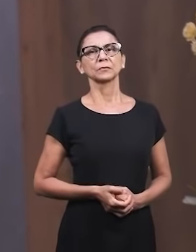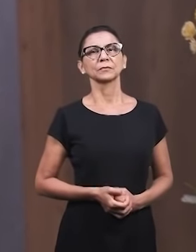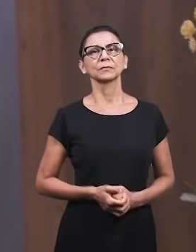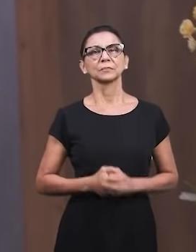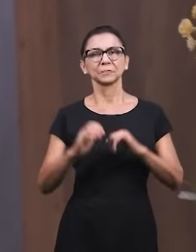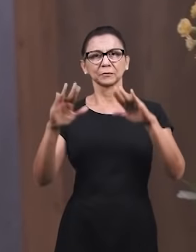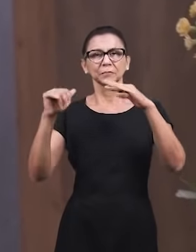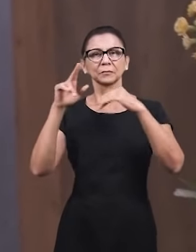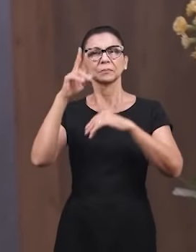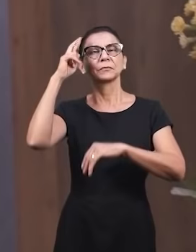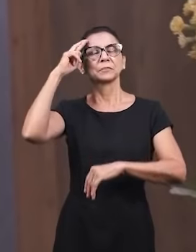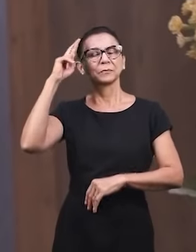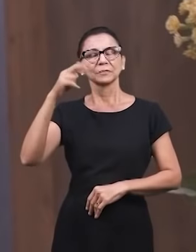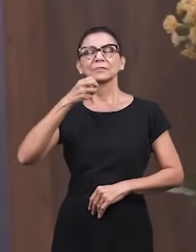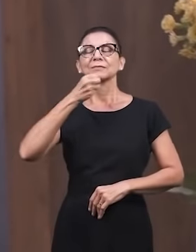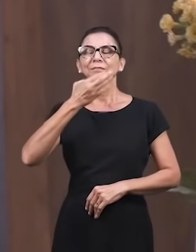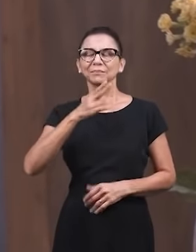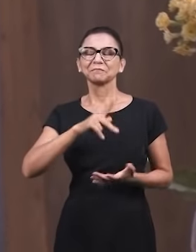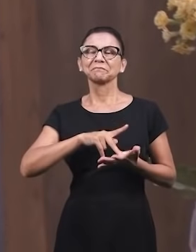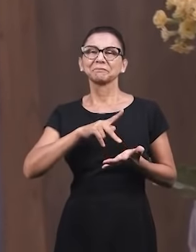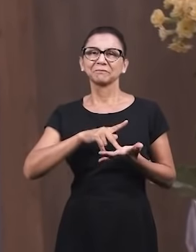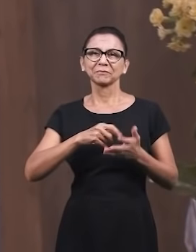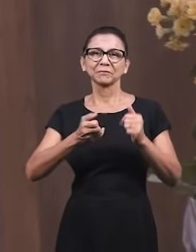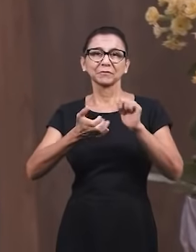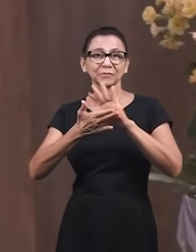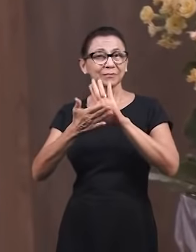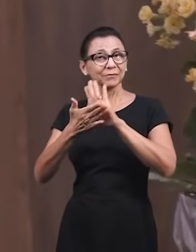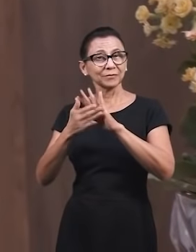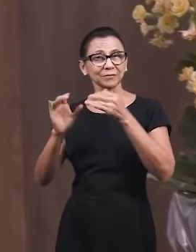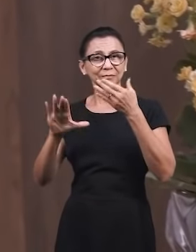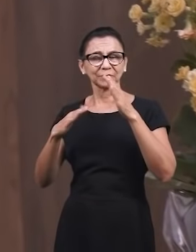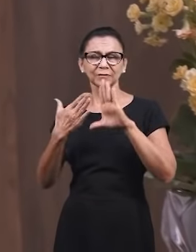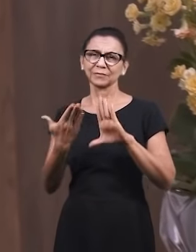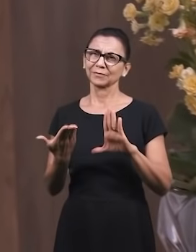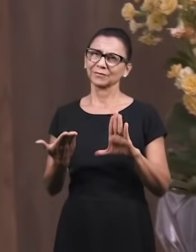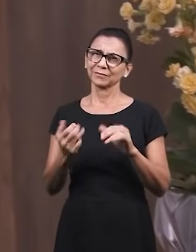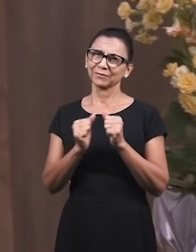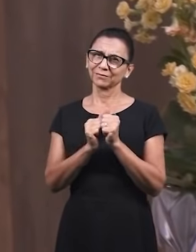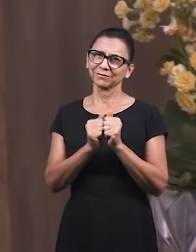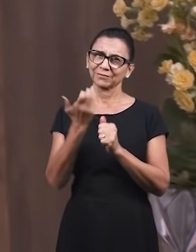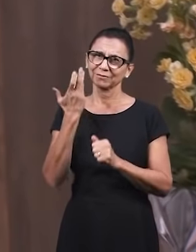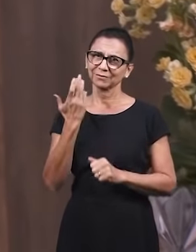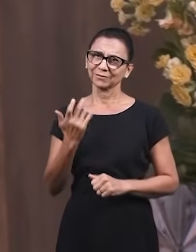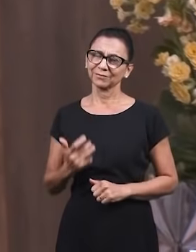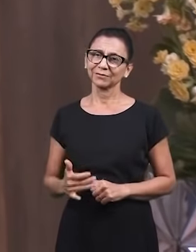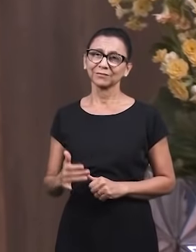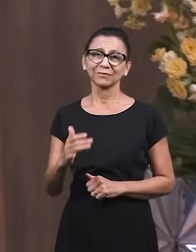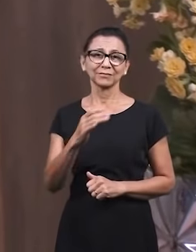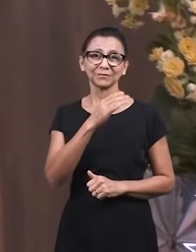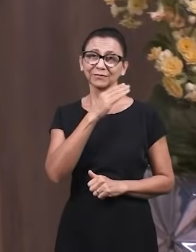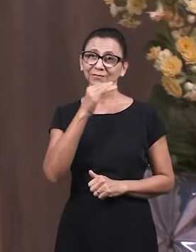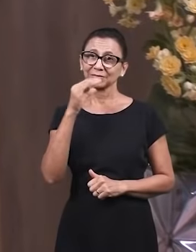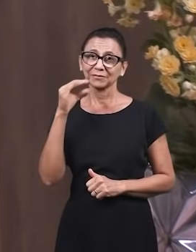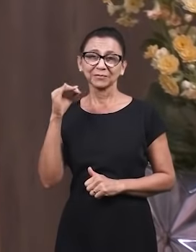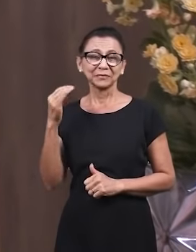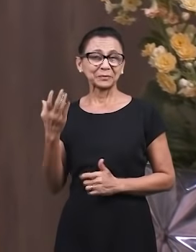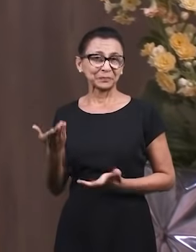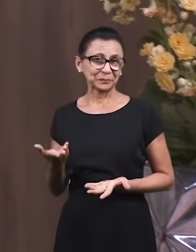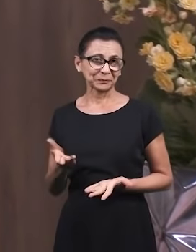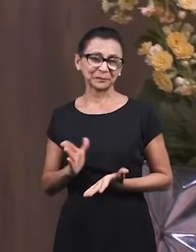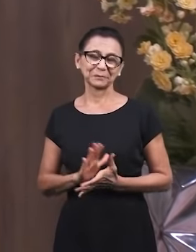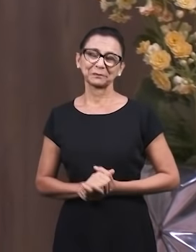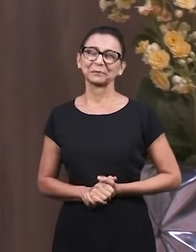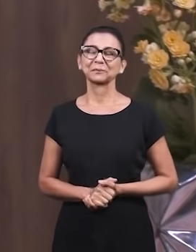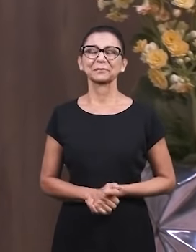Louvado seja o nome do Senhor. É muito bom, né? Louvar ao Senhor, ainda mais com as nossas crianças, as nossas CIAS, crianças,